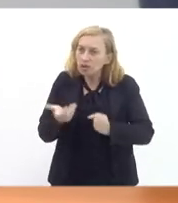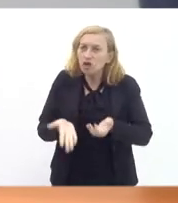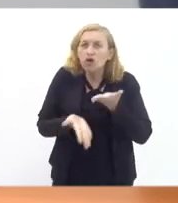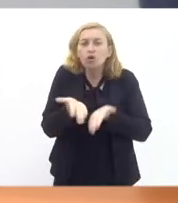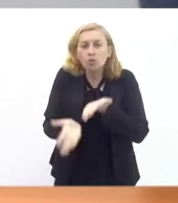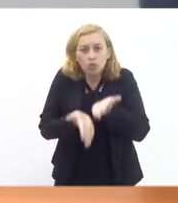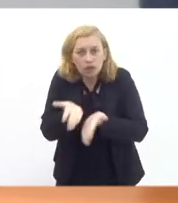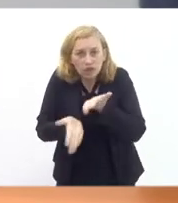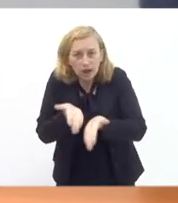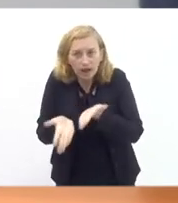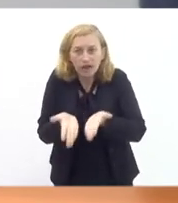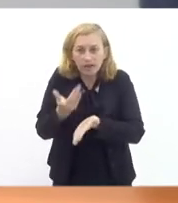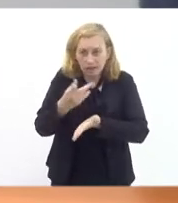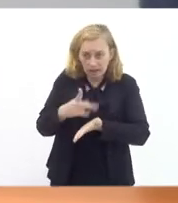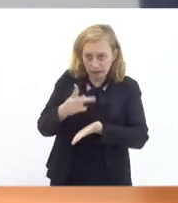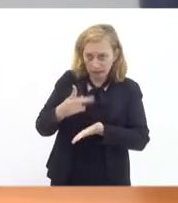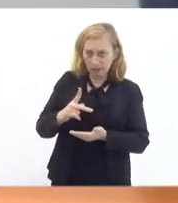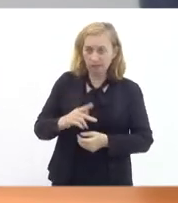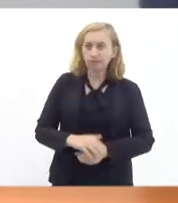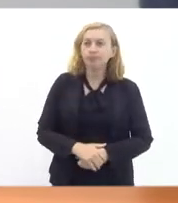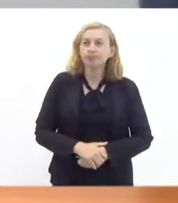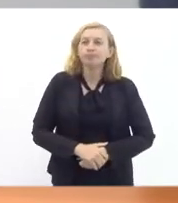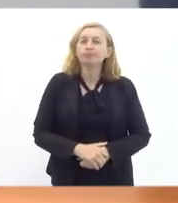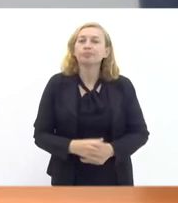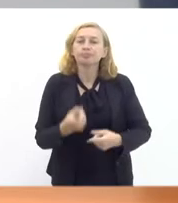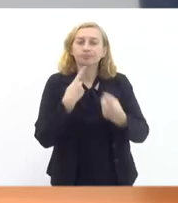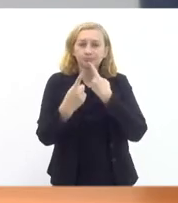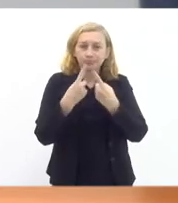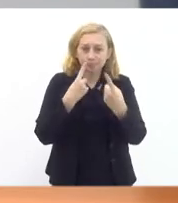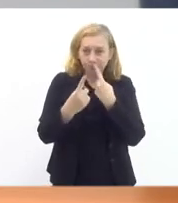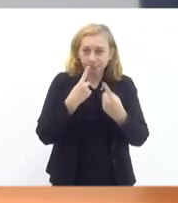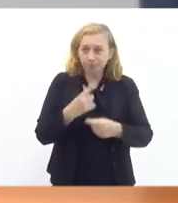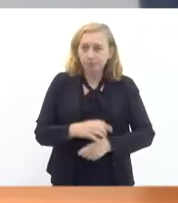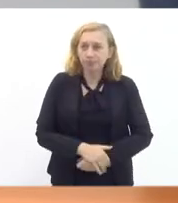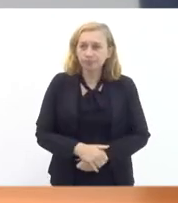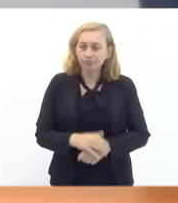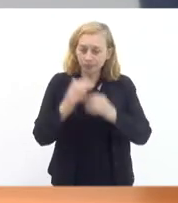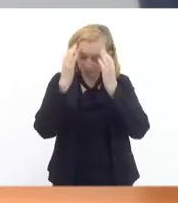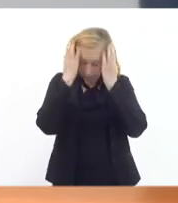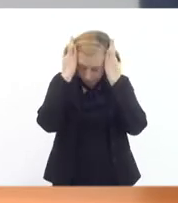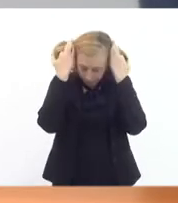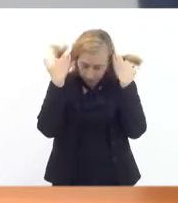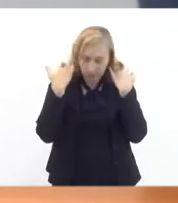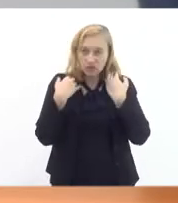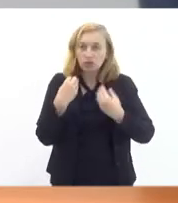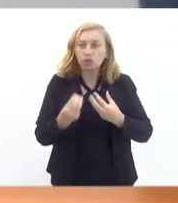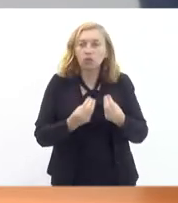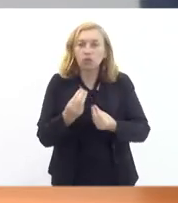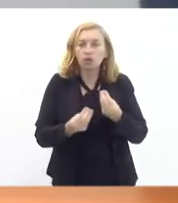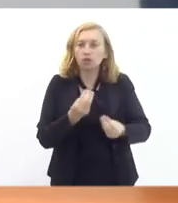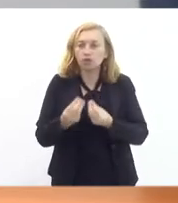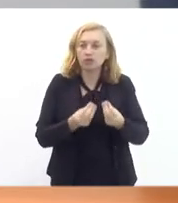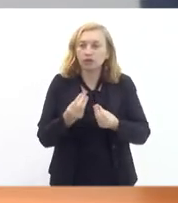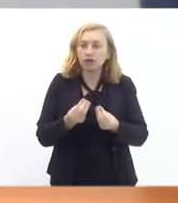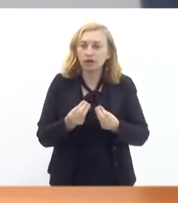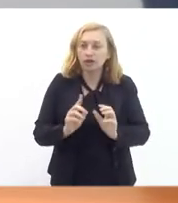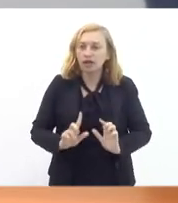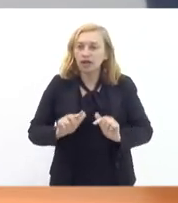ele realmente mereça. Então, acho que isso que tem que ser discutido, é como a gente vai enfrentar essa